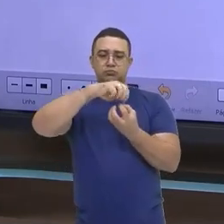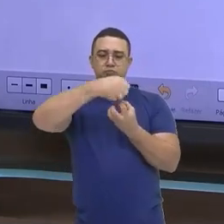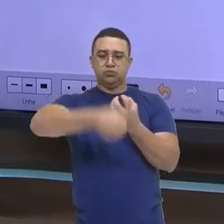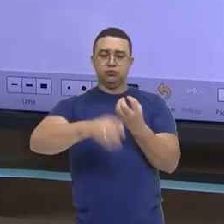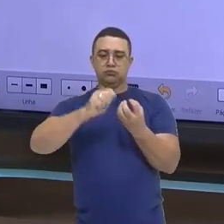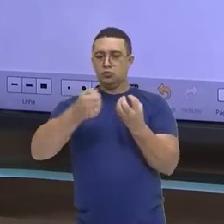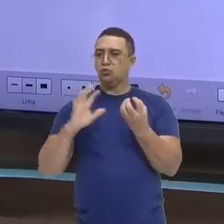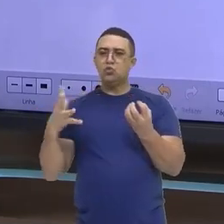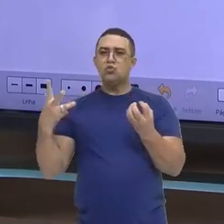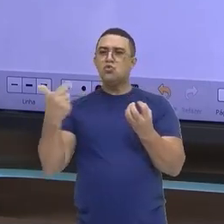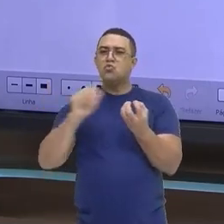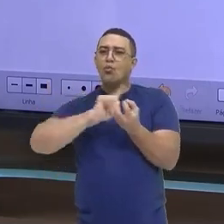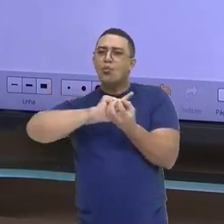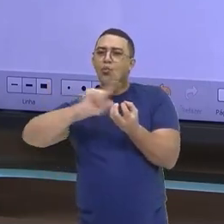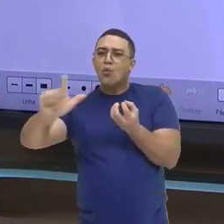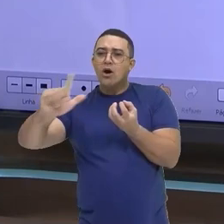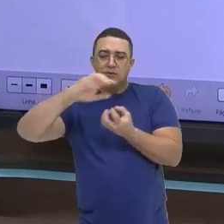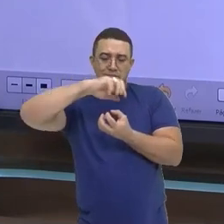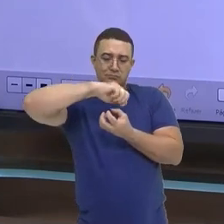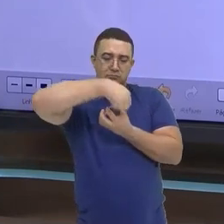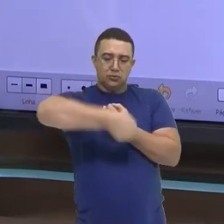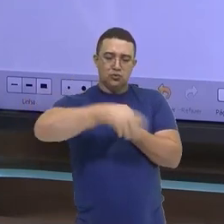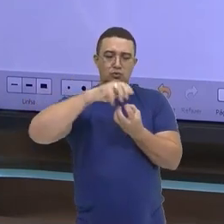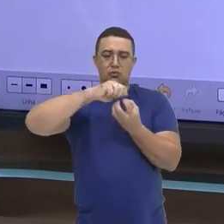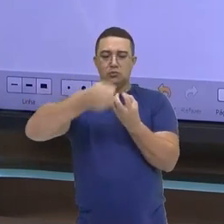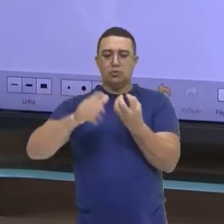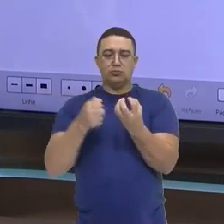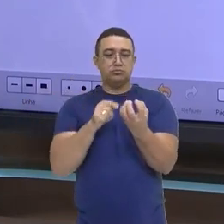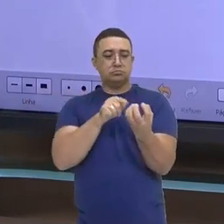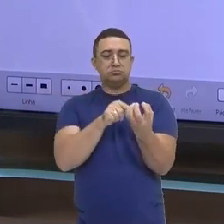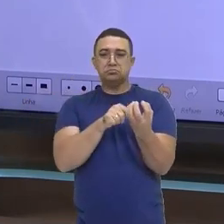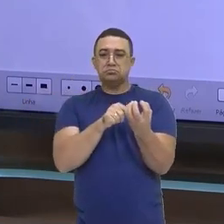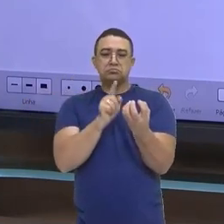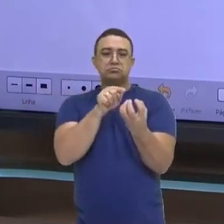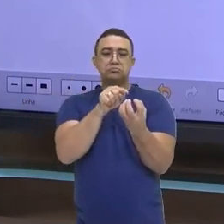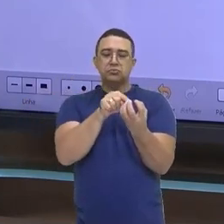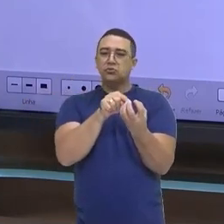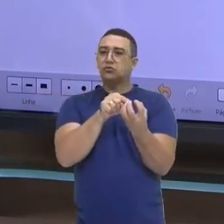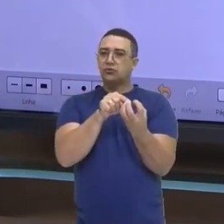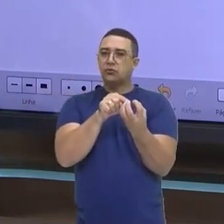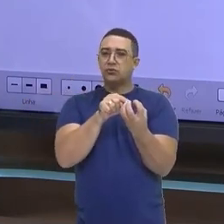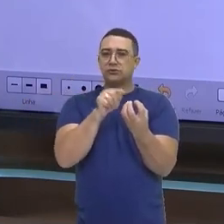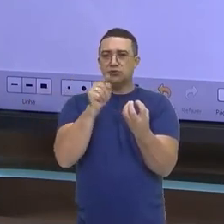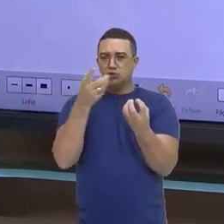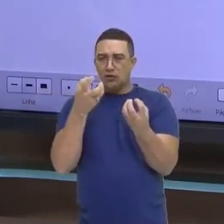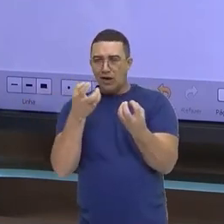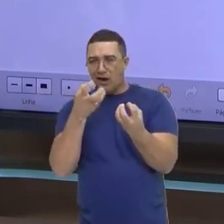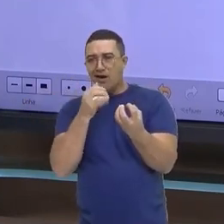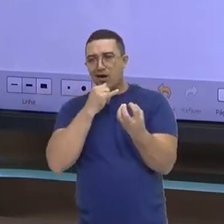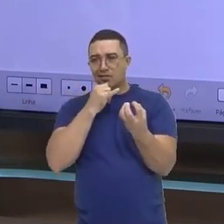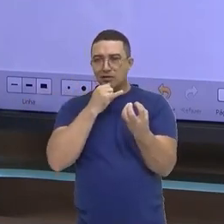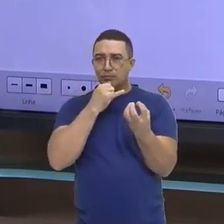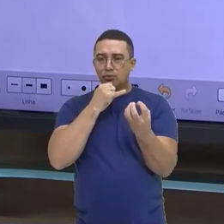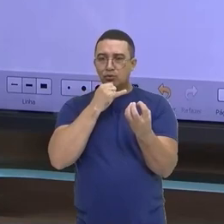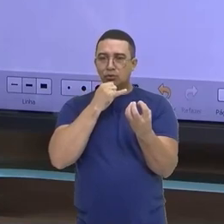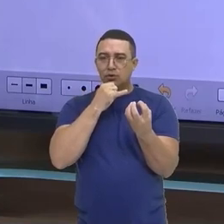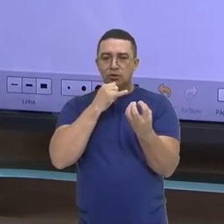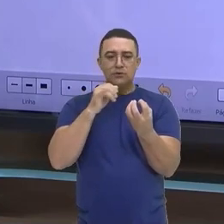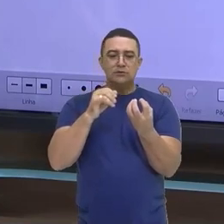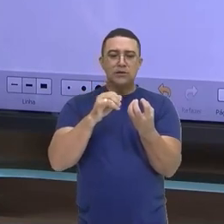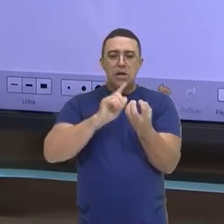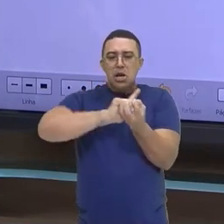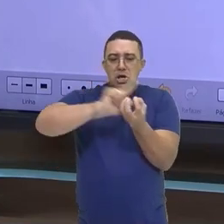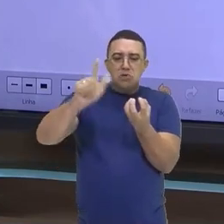aquela casca. E aí, se você for, sem a tangerina dentro, for tentar formar ali, deixar lisinho